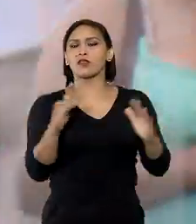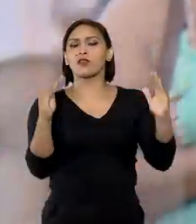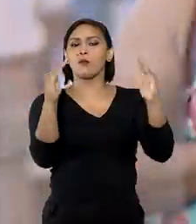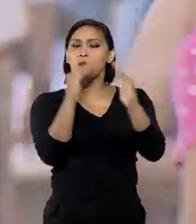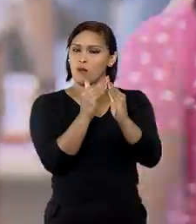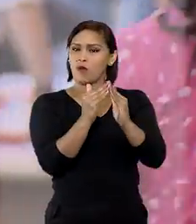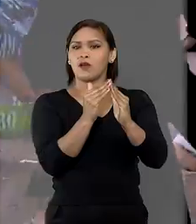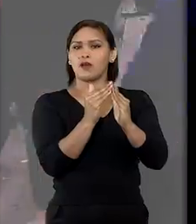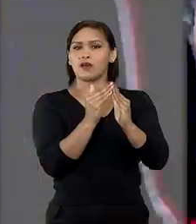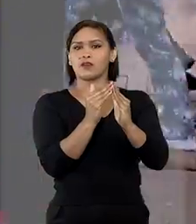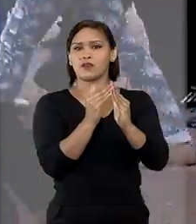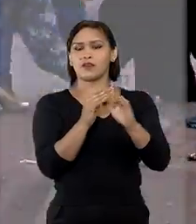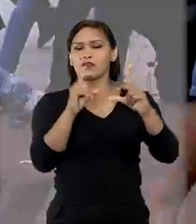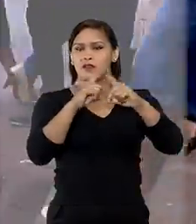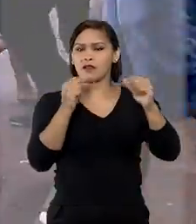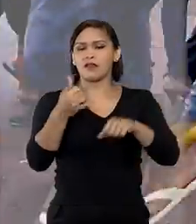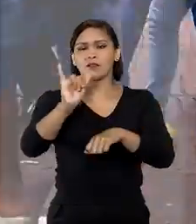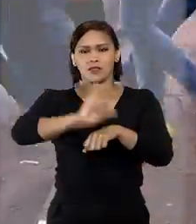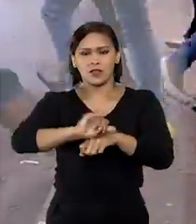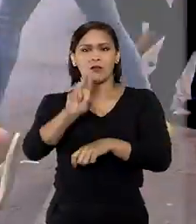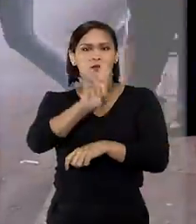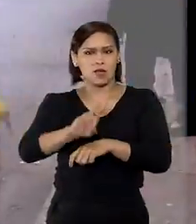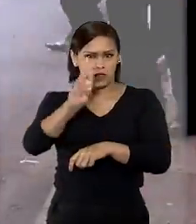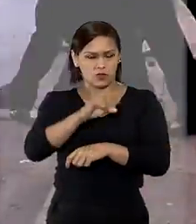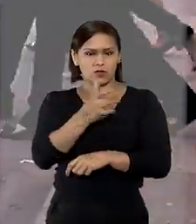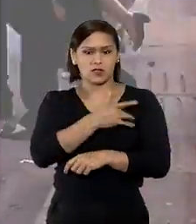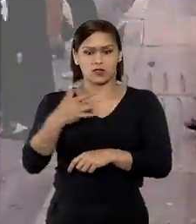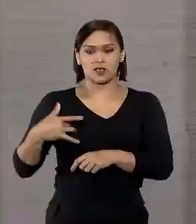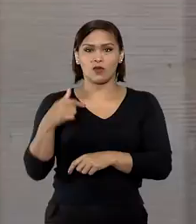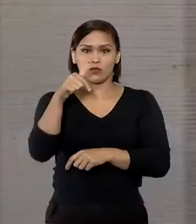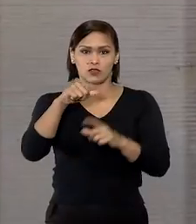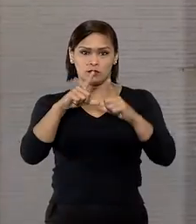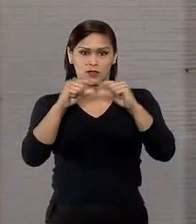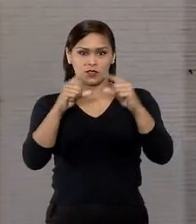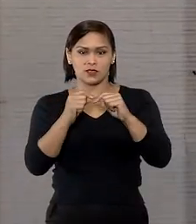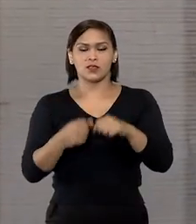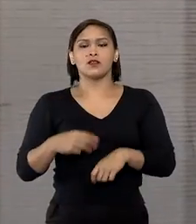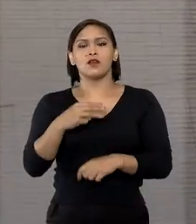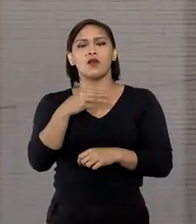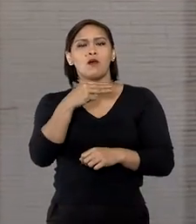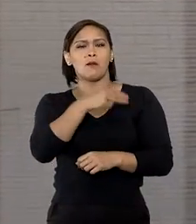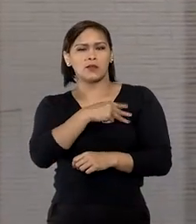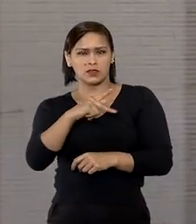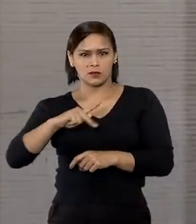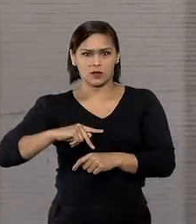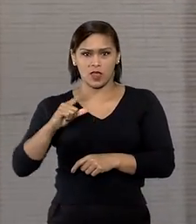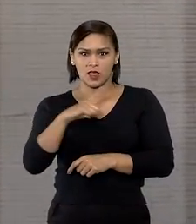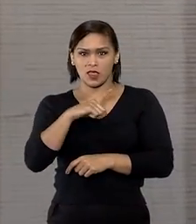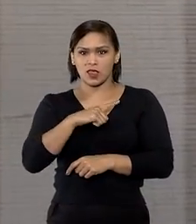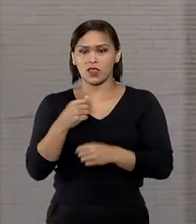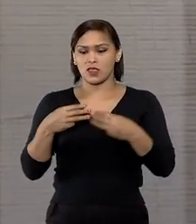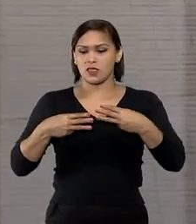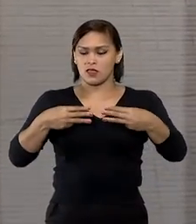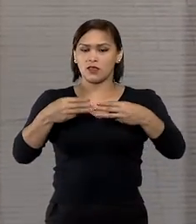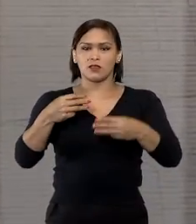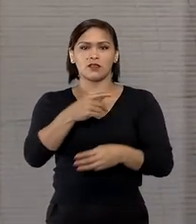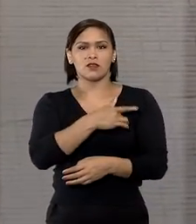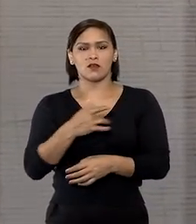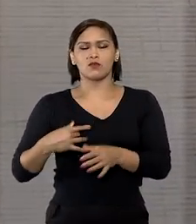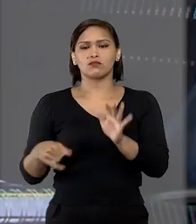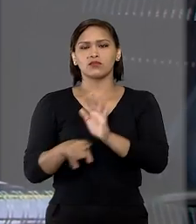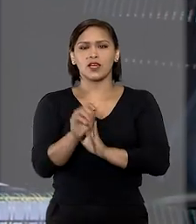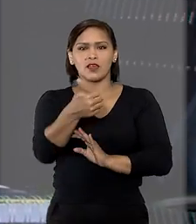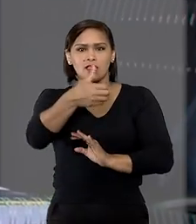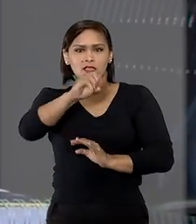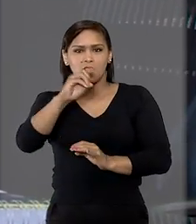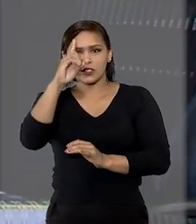não reside na capital federal nas utiliza os serviços de saúde em Brasília o ministério tem o prazo de dez dias para prestar as informações